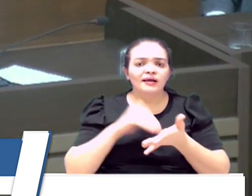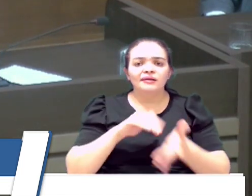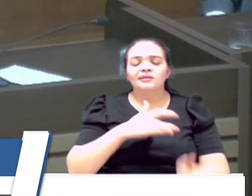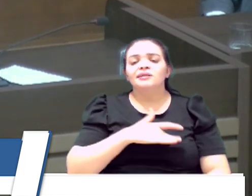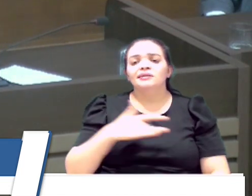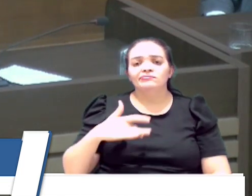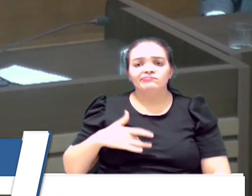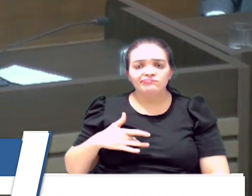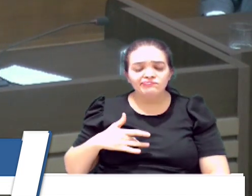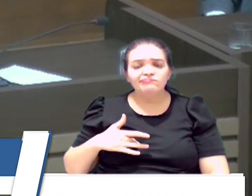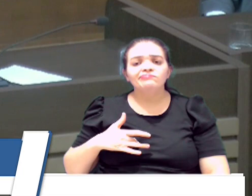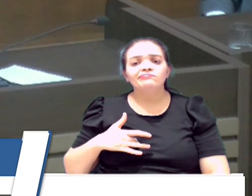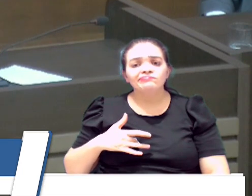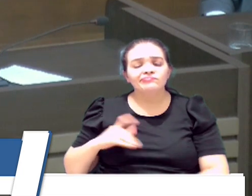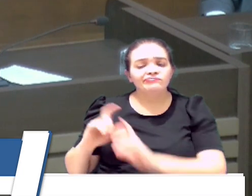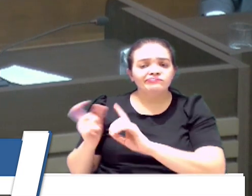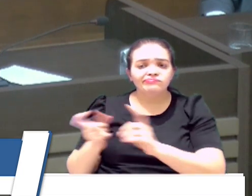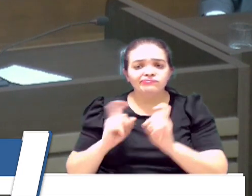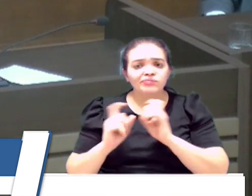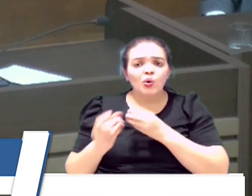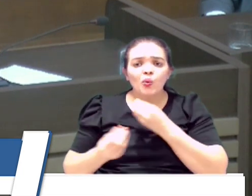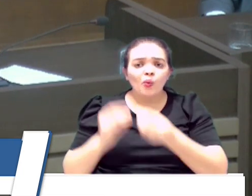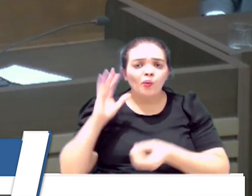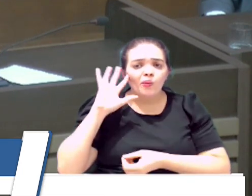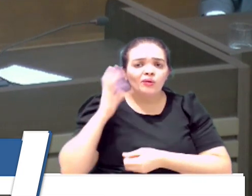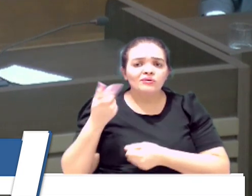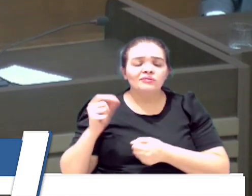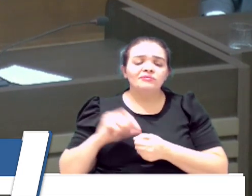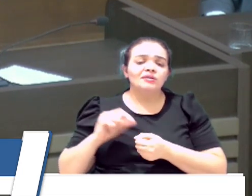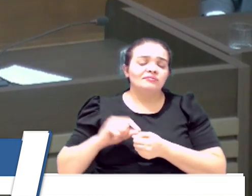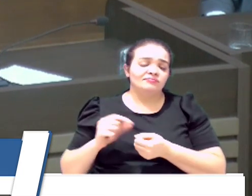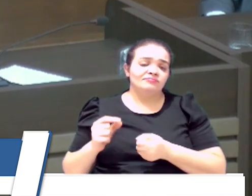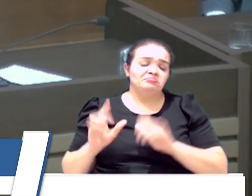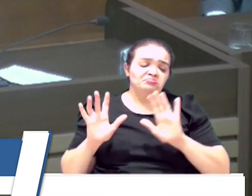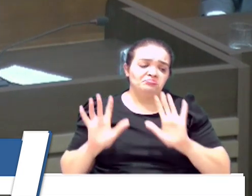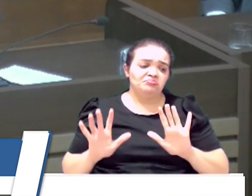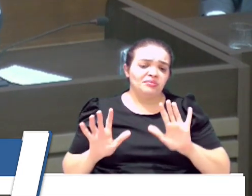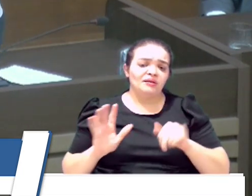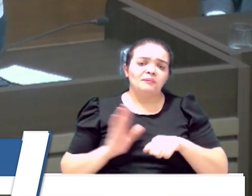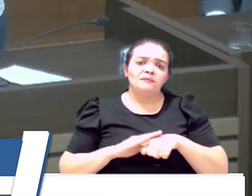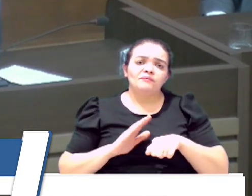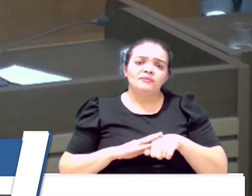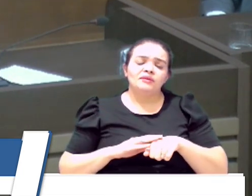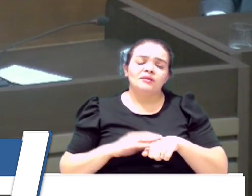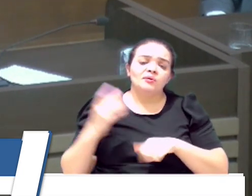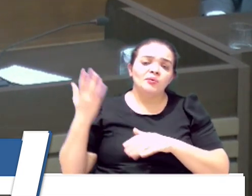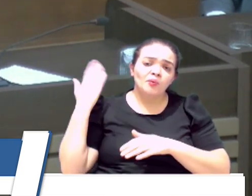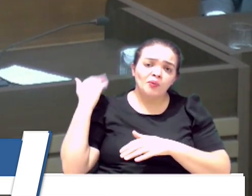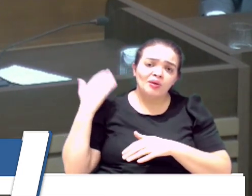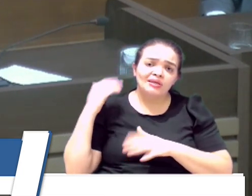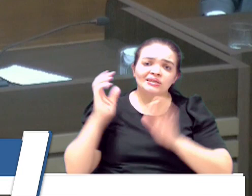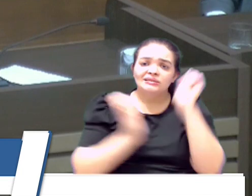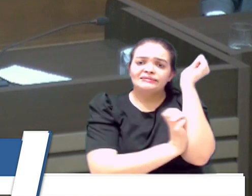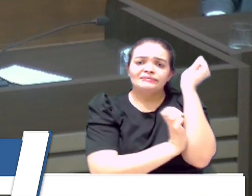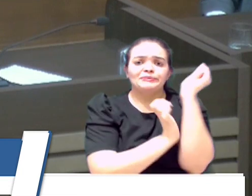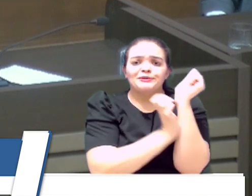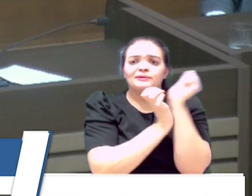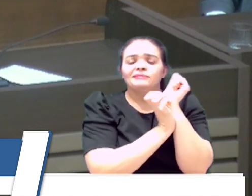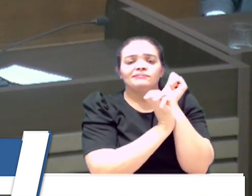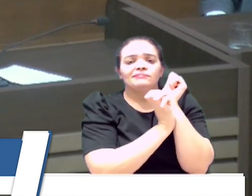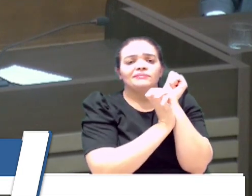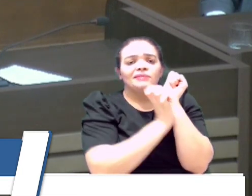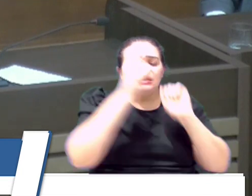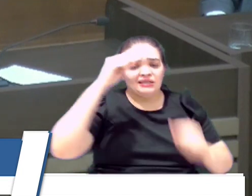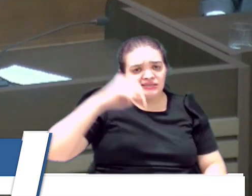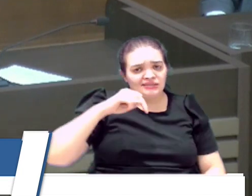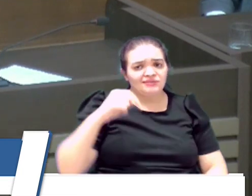ainda está discutindo como que vai fazer. Agora, o que para eles é uma burocracia, para a